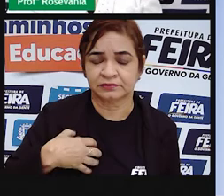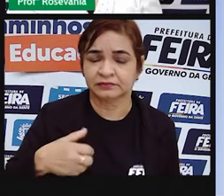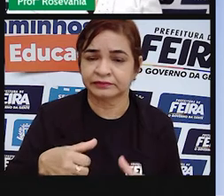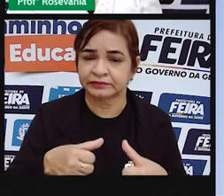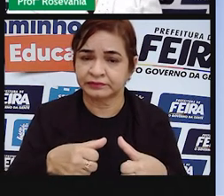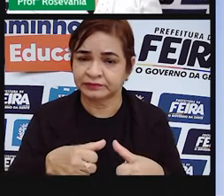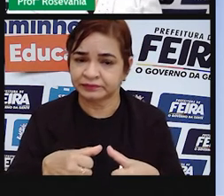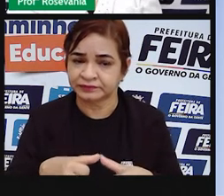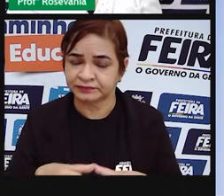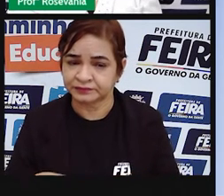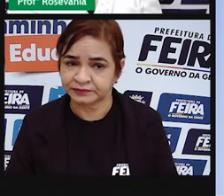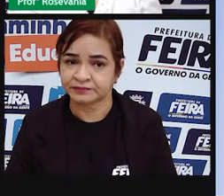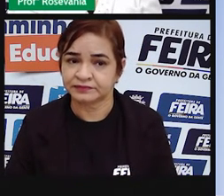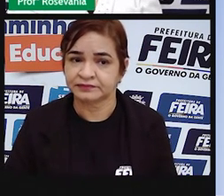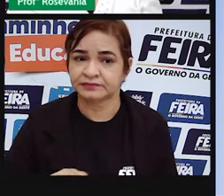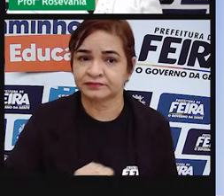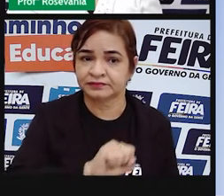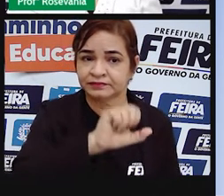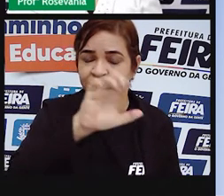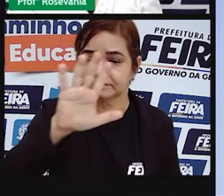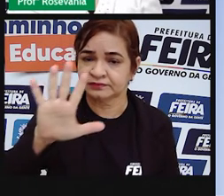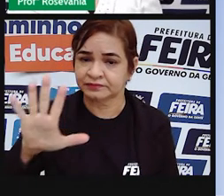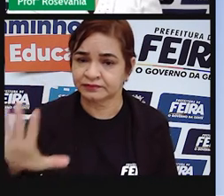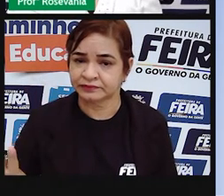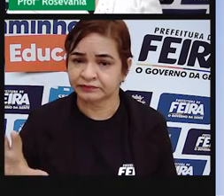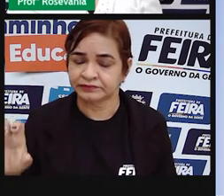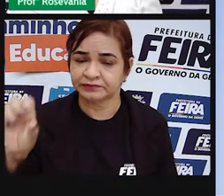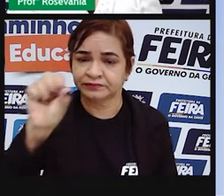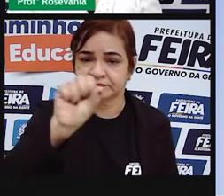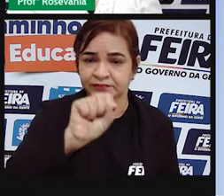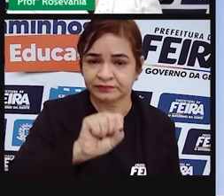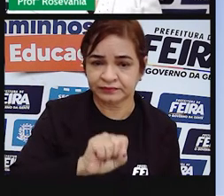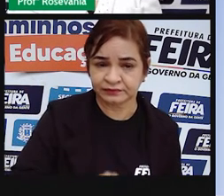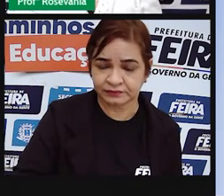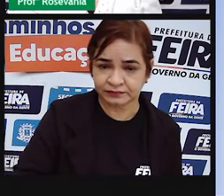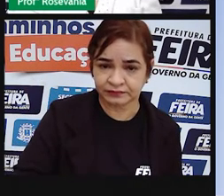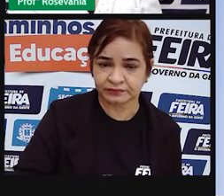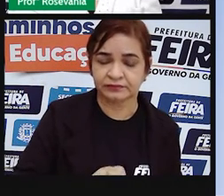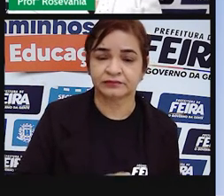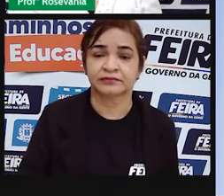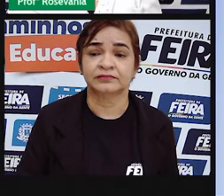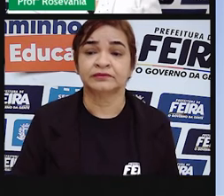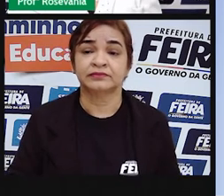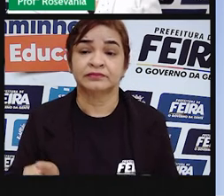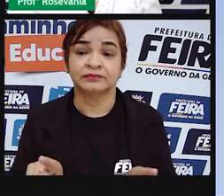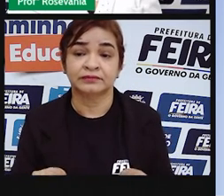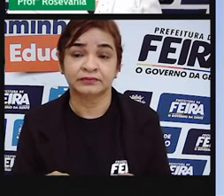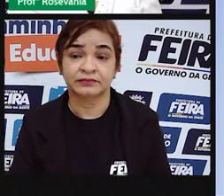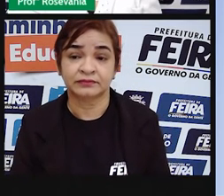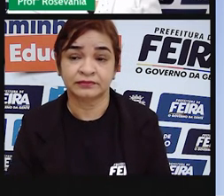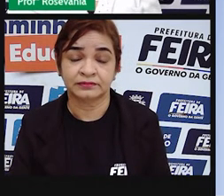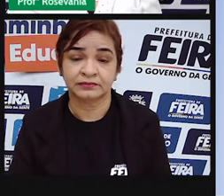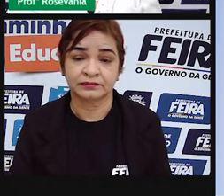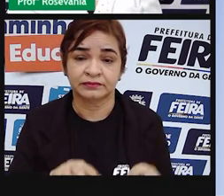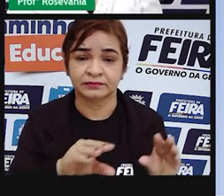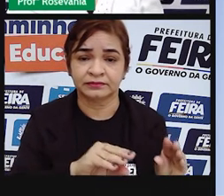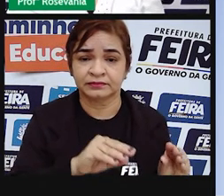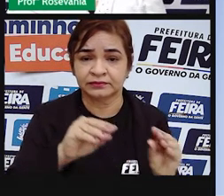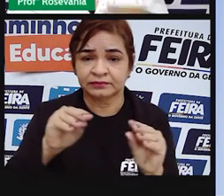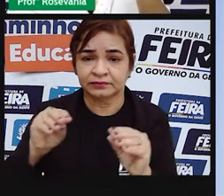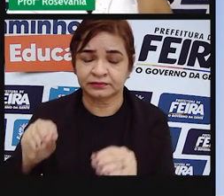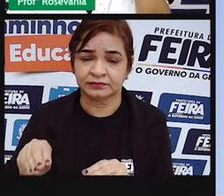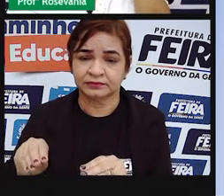estavam vindo para o Sudeste e para o Sul do país, e também um tanto vindo para